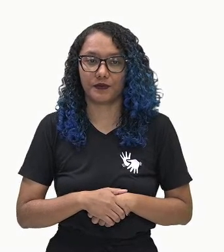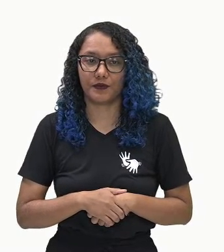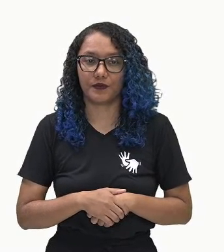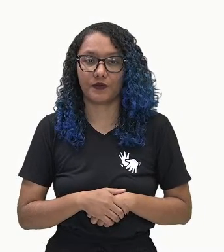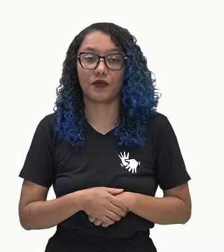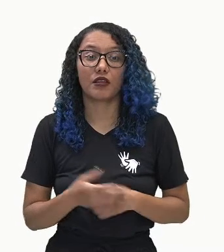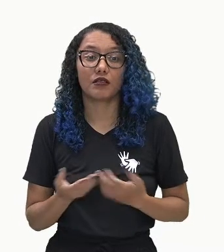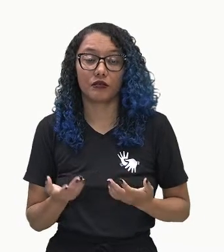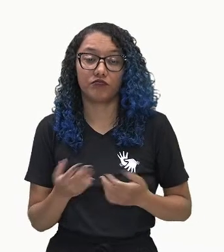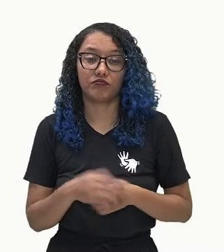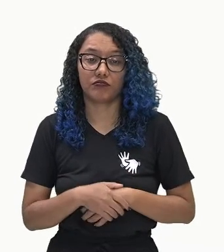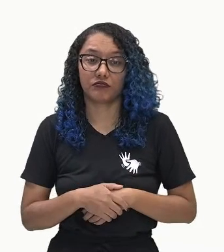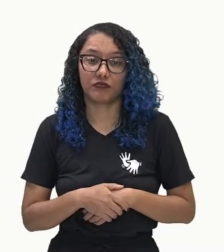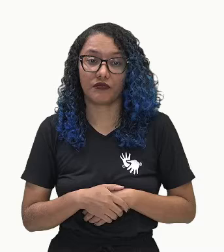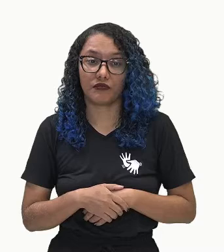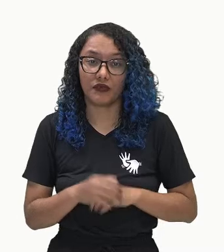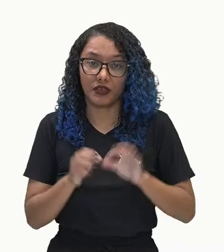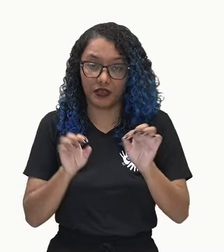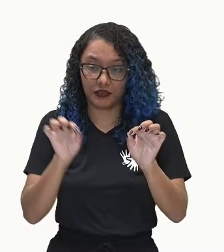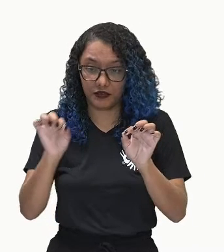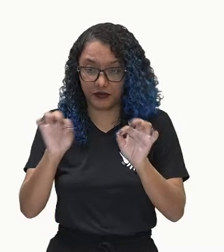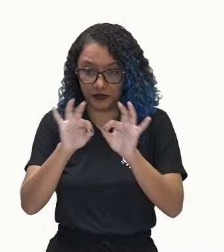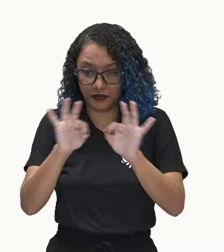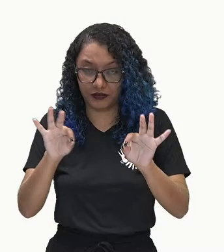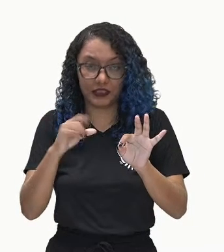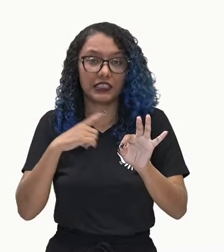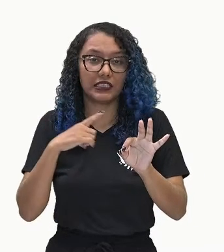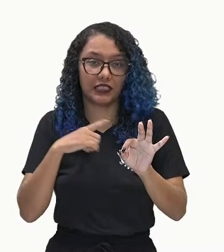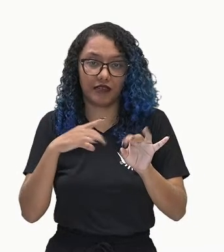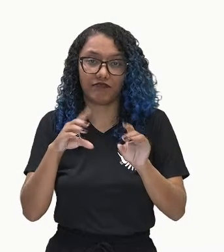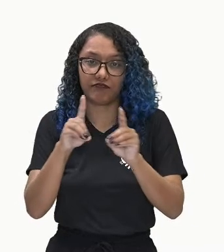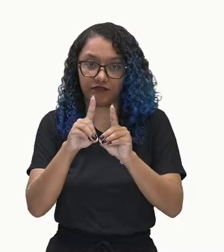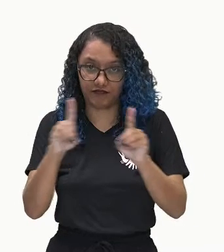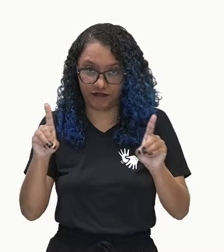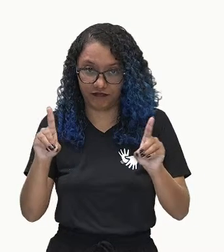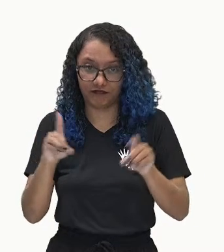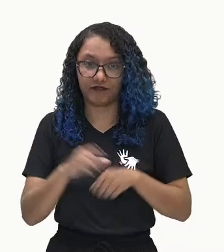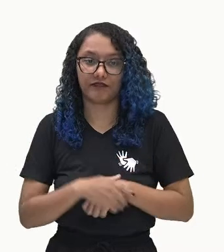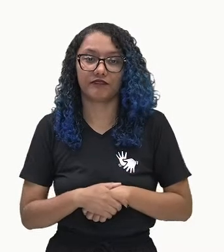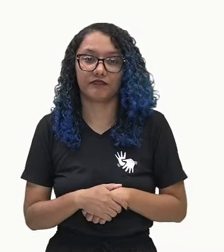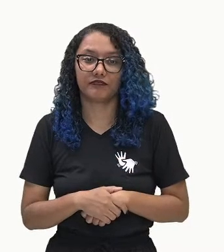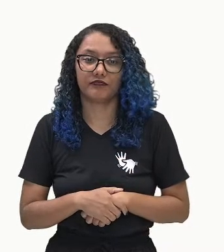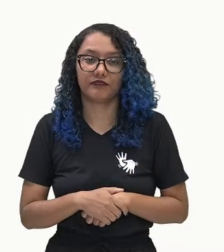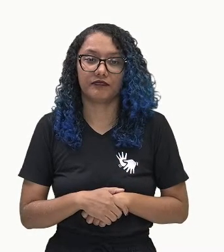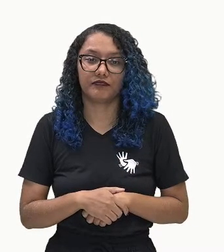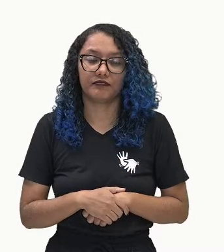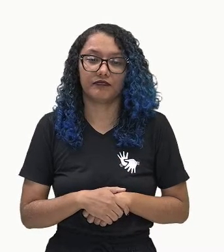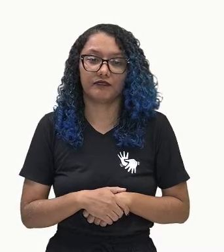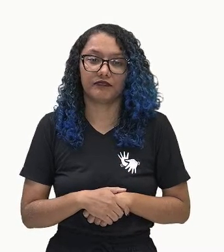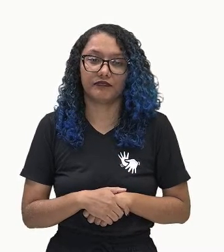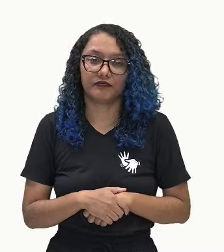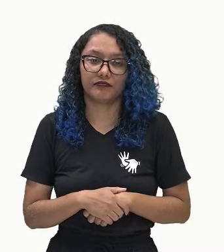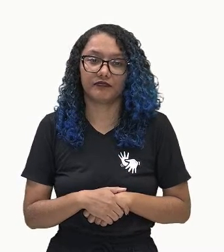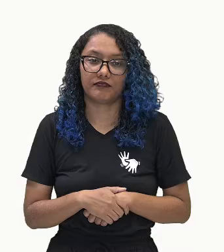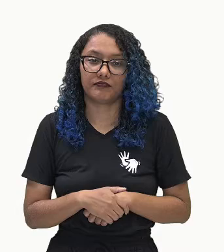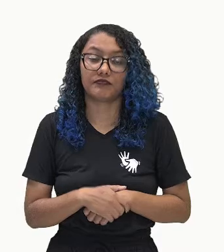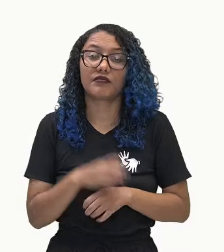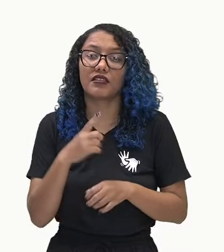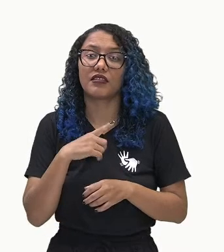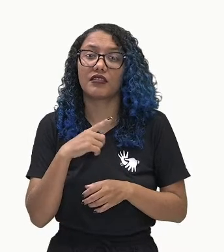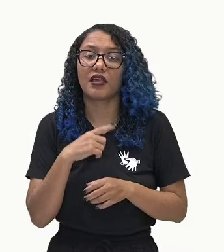pontos. Como eu lhes falei agora há pouco, eles sempre são baseados aqui como plano de fundo com o